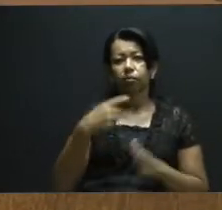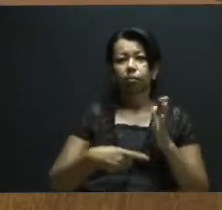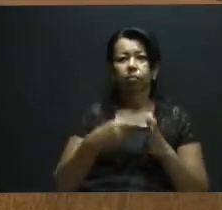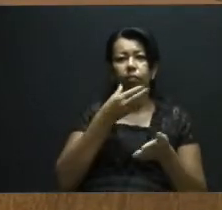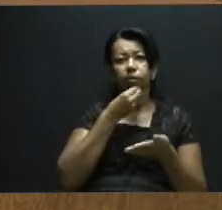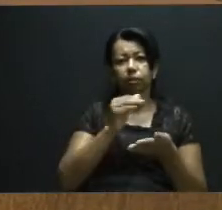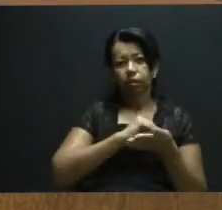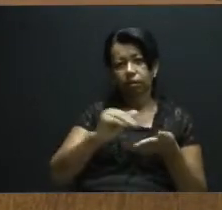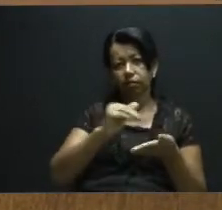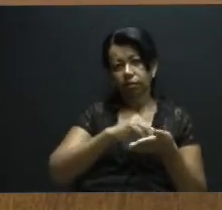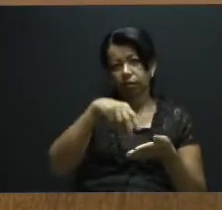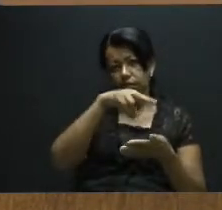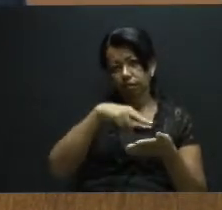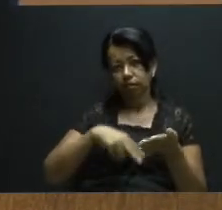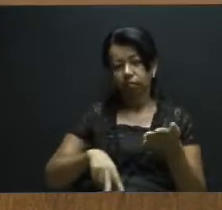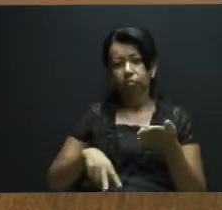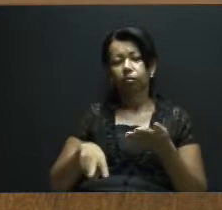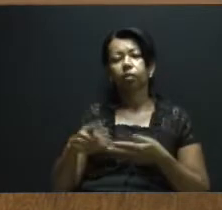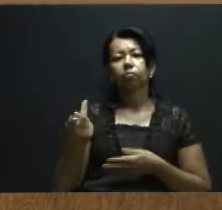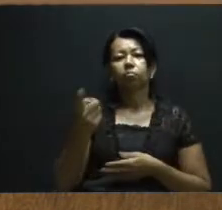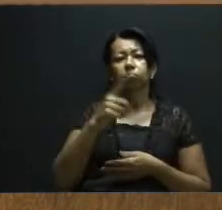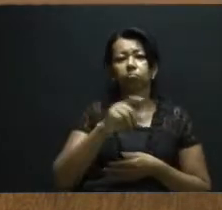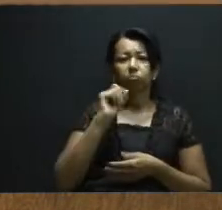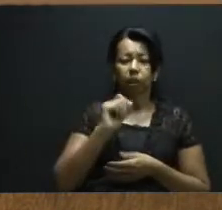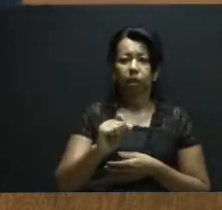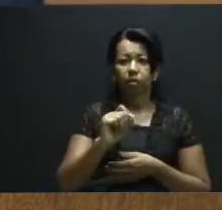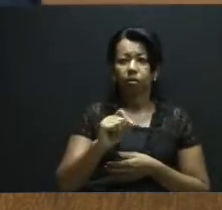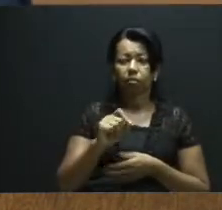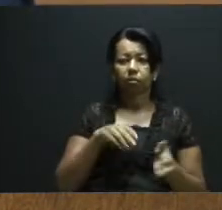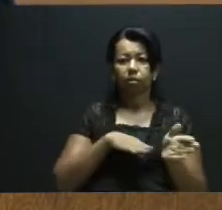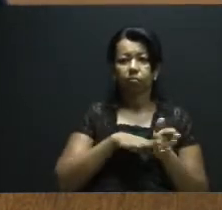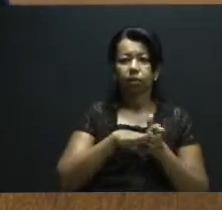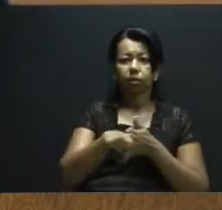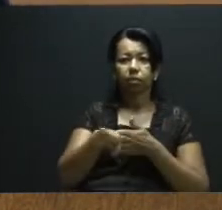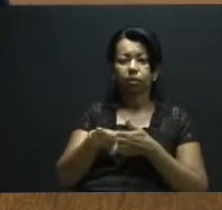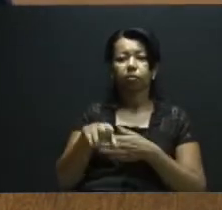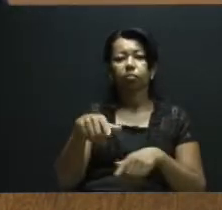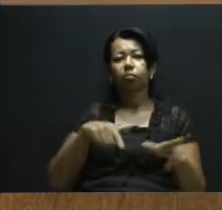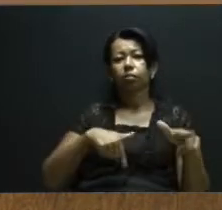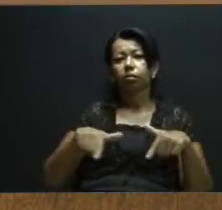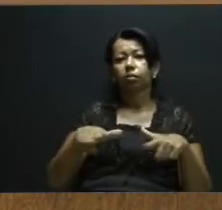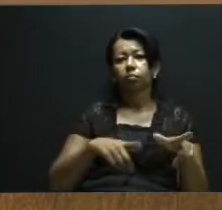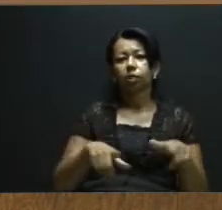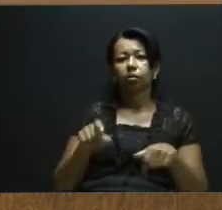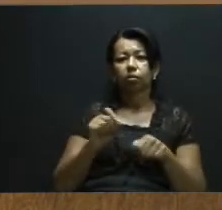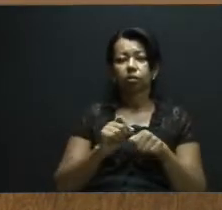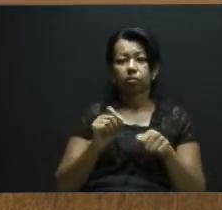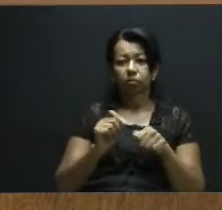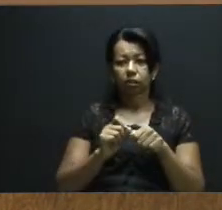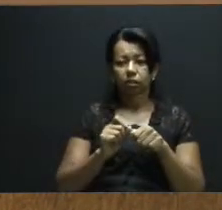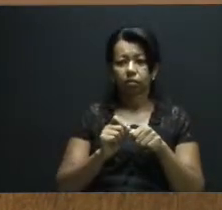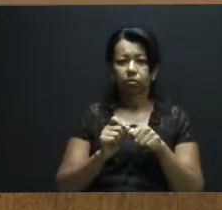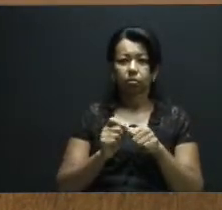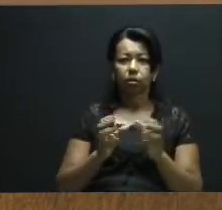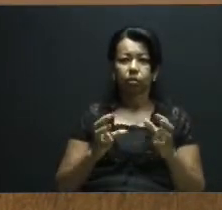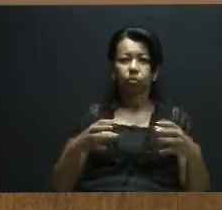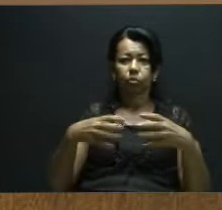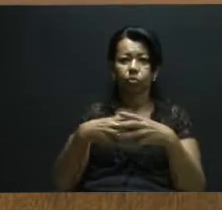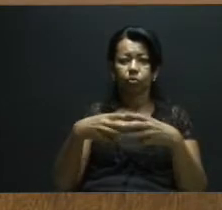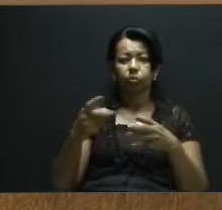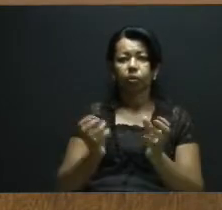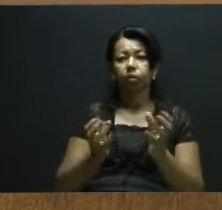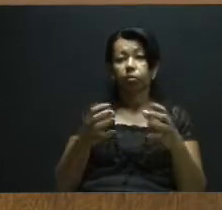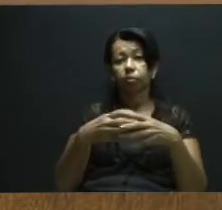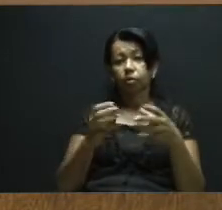primeiro secretário que proceda à leitura do parecer favorável à tramitação das proposituras da propositura zerado em conjunto pelas comissões